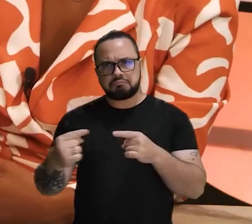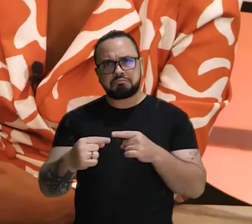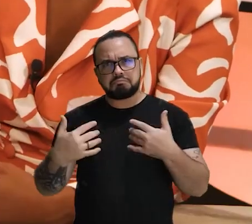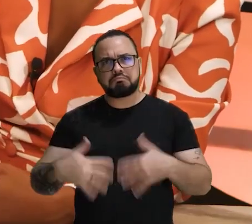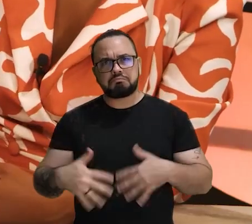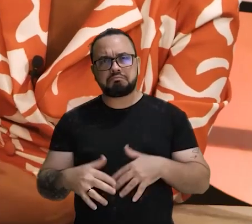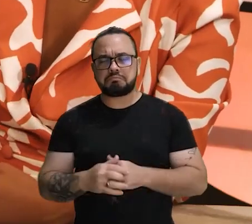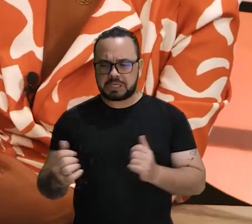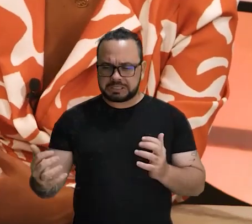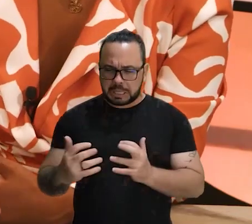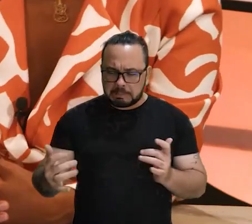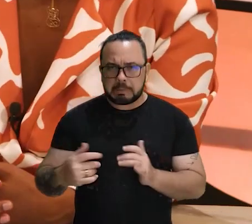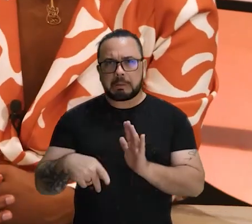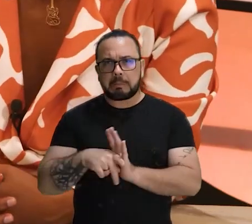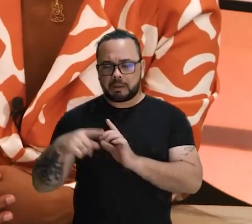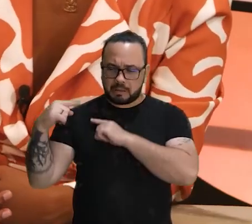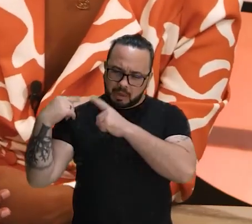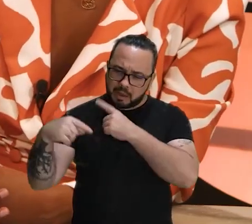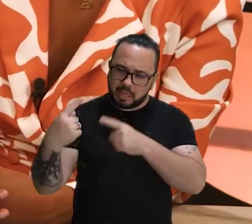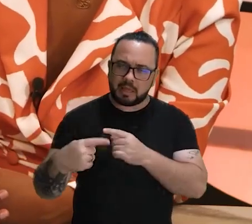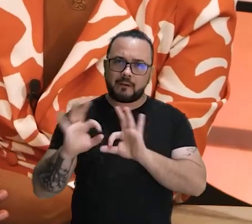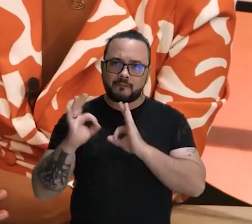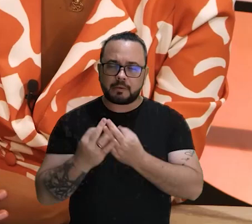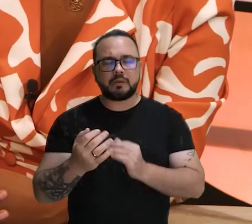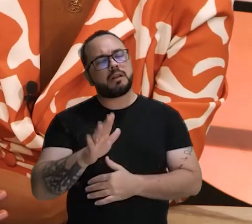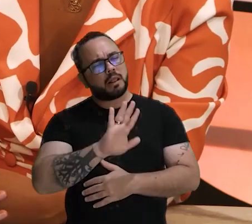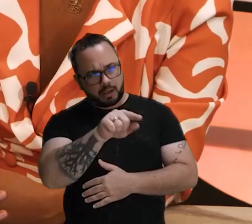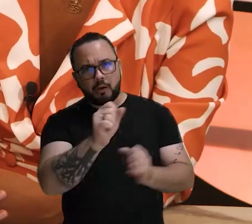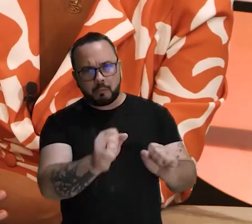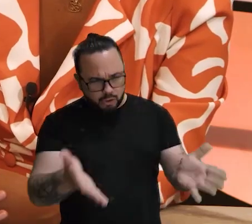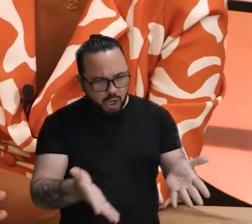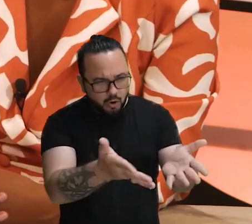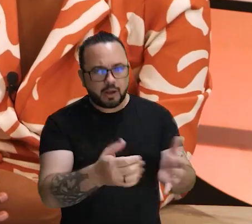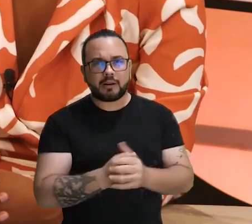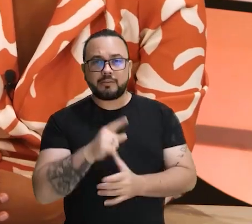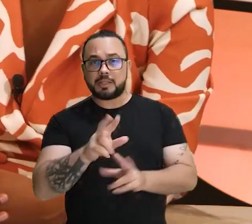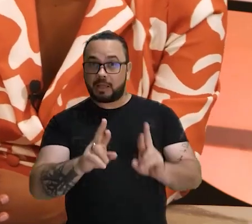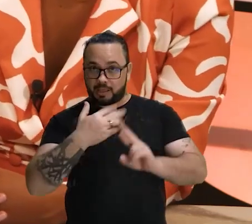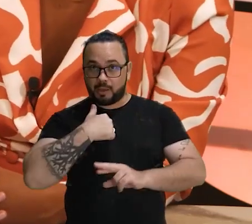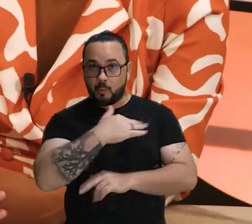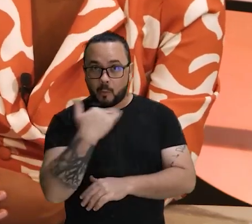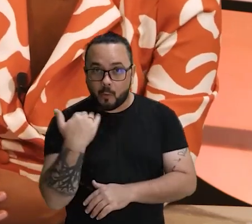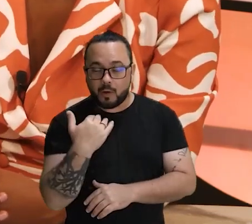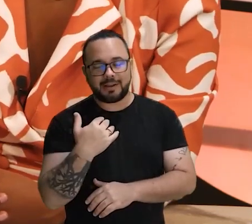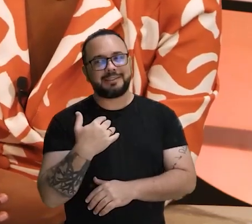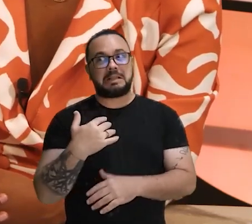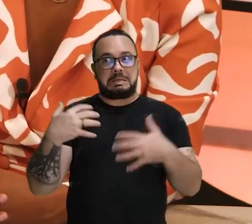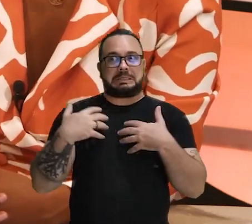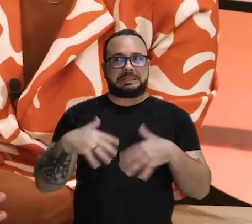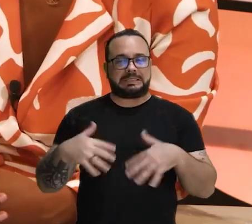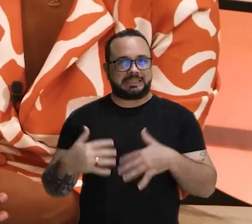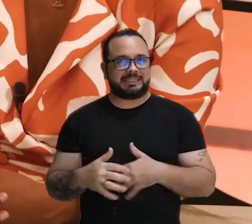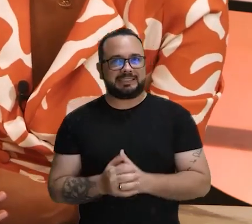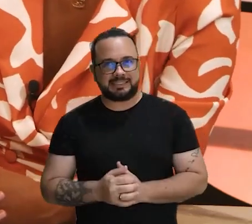não. Sanfona ancestral. É, mas depois ela não achou legal, não. Ela falou, não, não fica agorando, não. O que, que você tá querendo a minha morte? Que